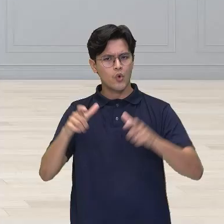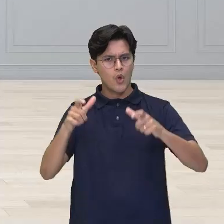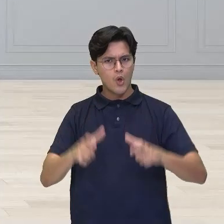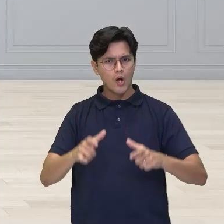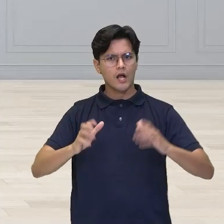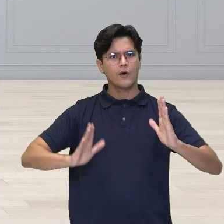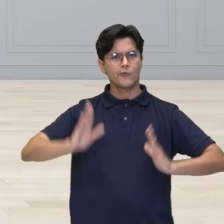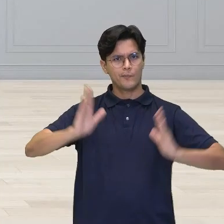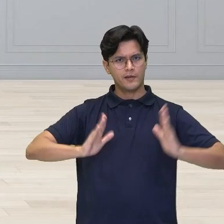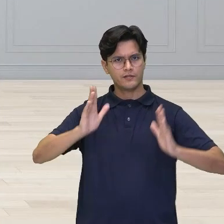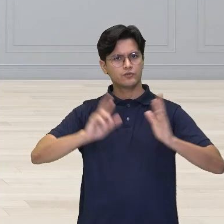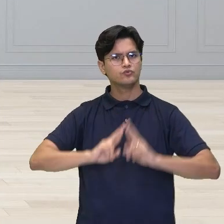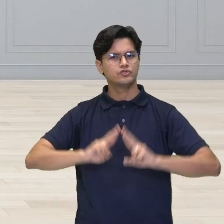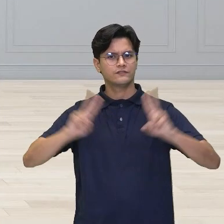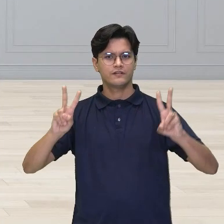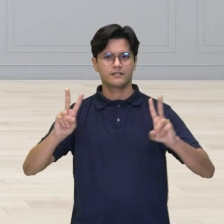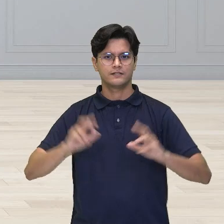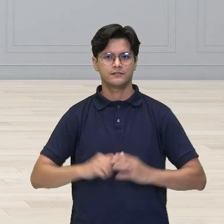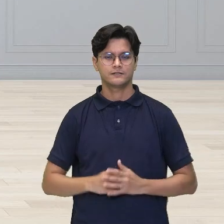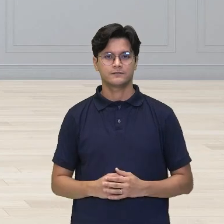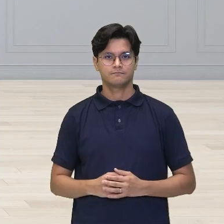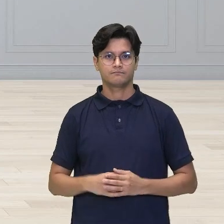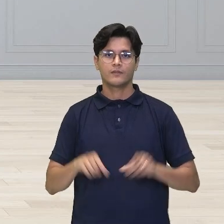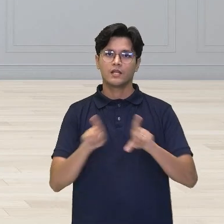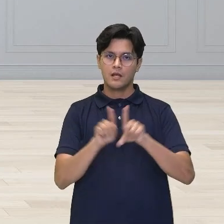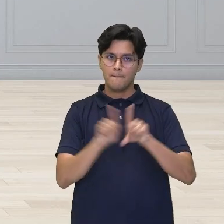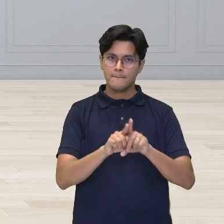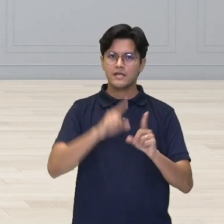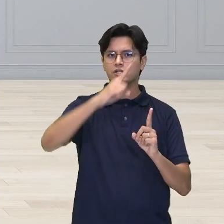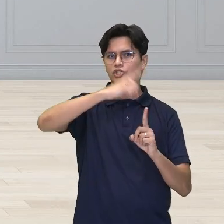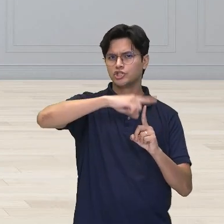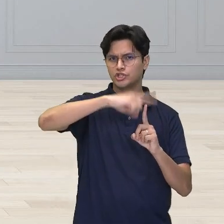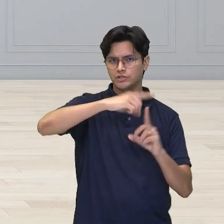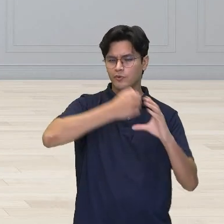época. E de um outro estilo, isso aí é um estilo